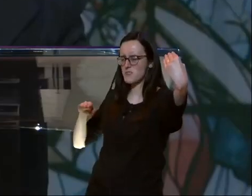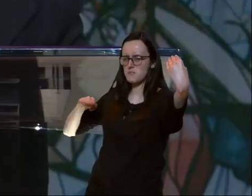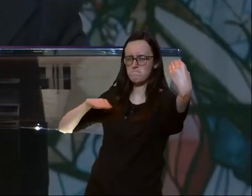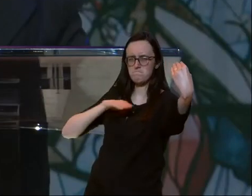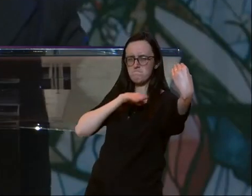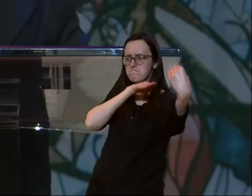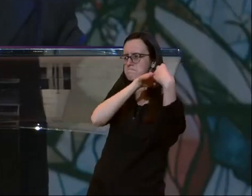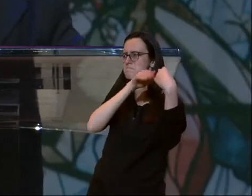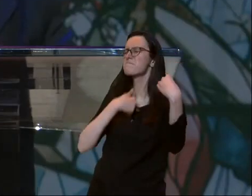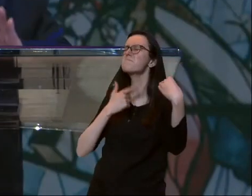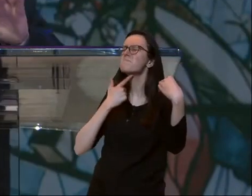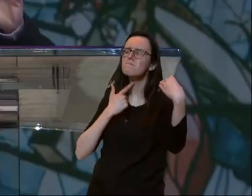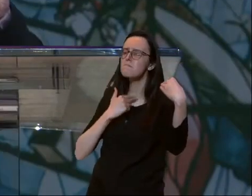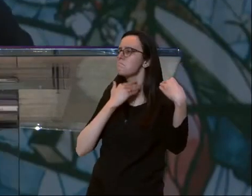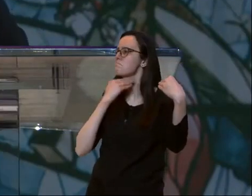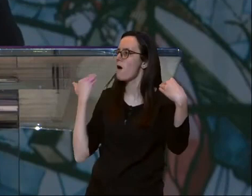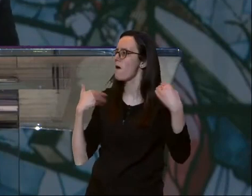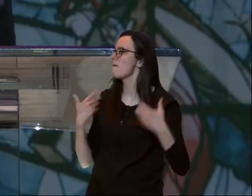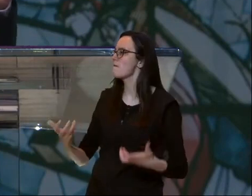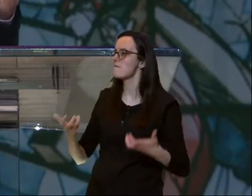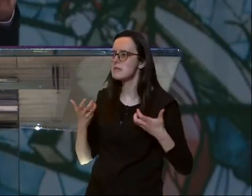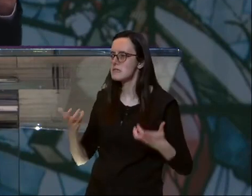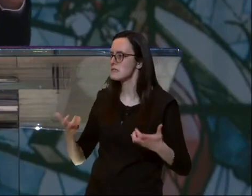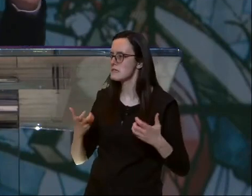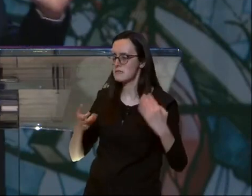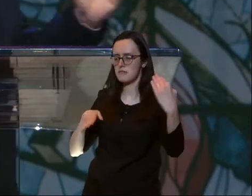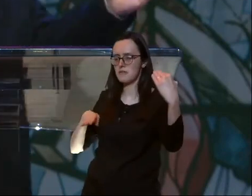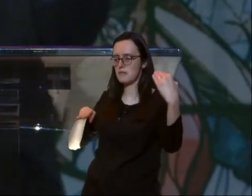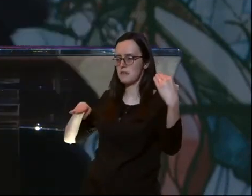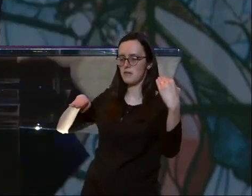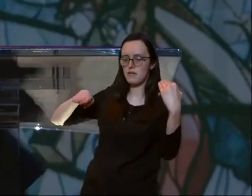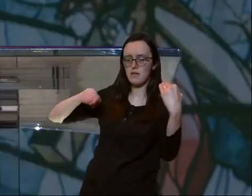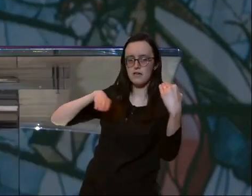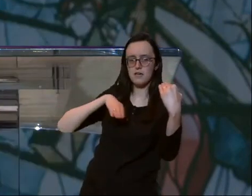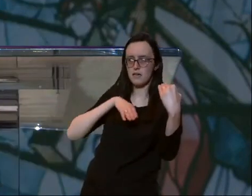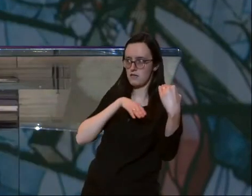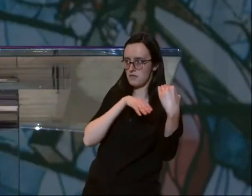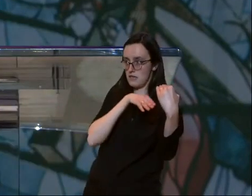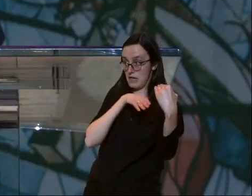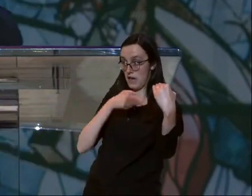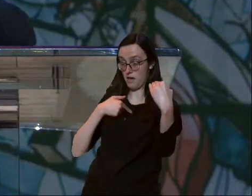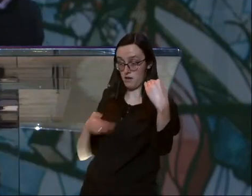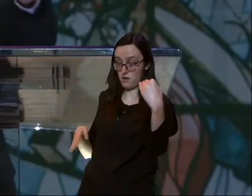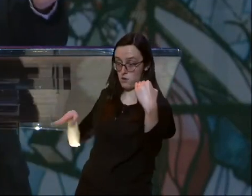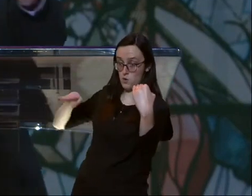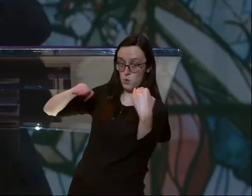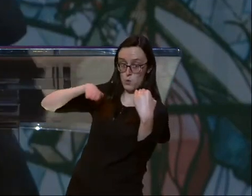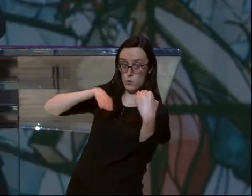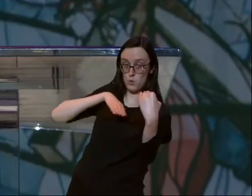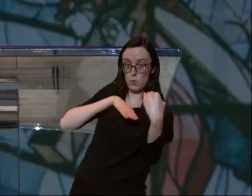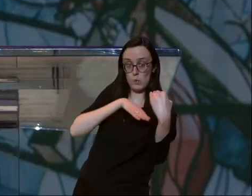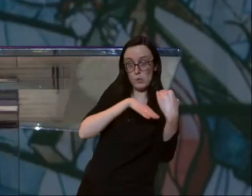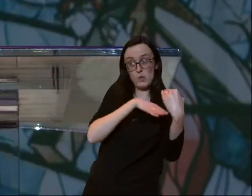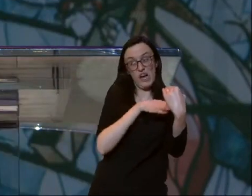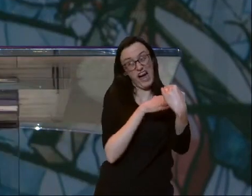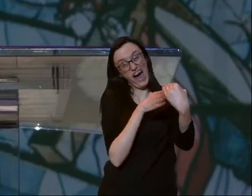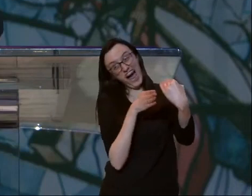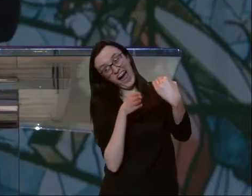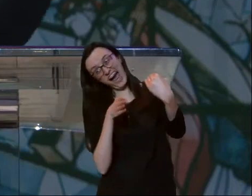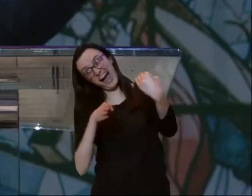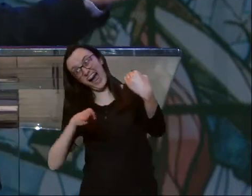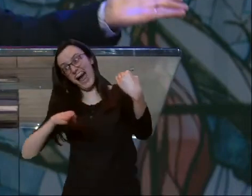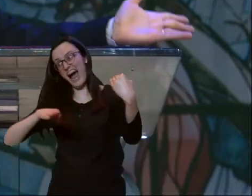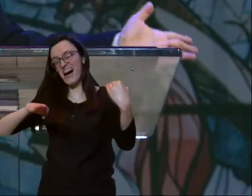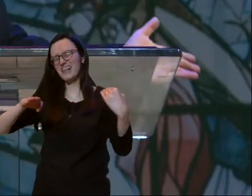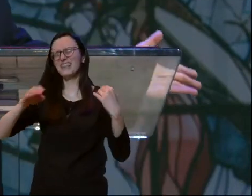Acelerei, e aquilo na minha cabeça, Deus é bom, e eu saí. Na hora de entrar embaixo da carreta, eu saí, eu falei,